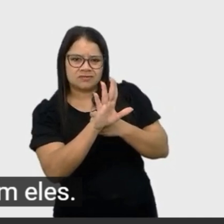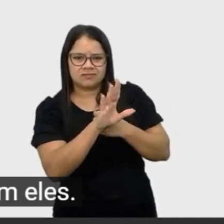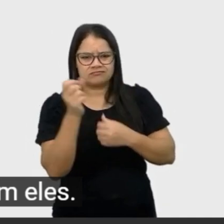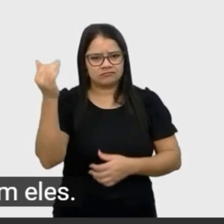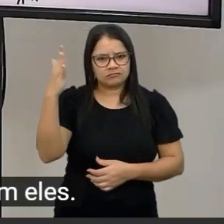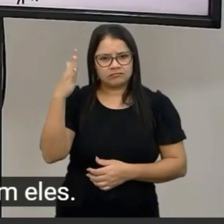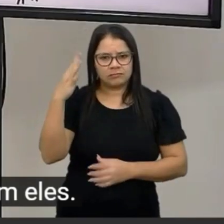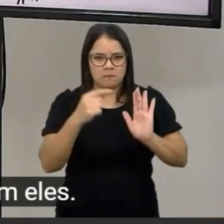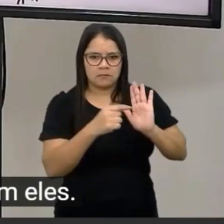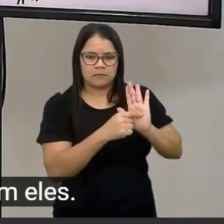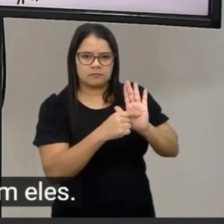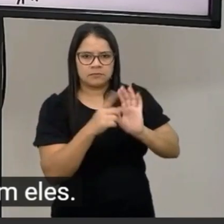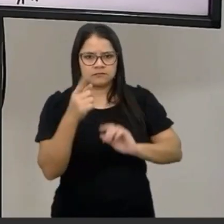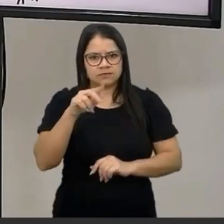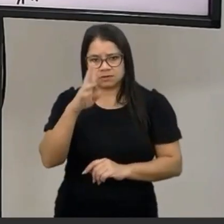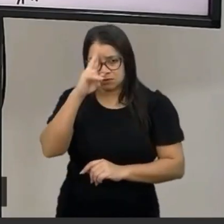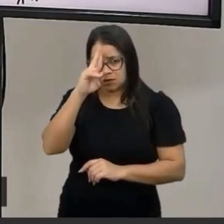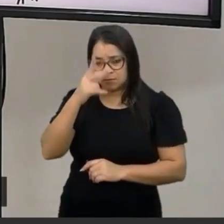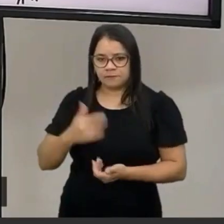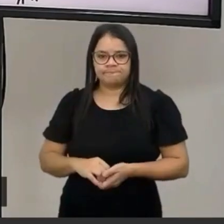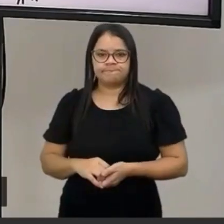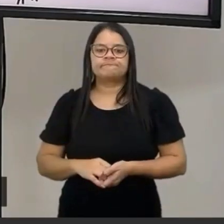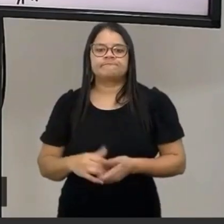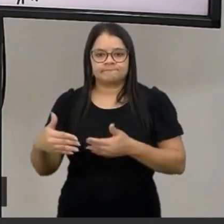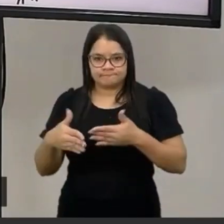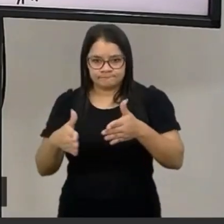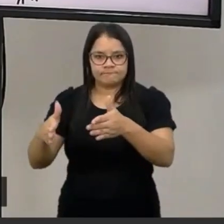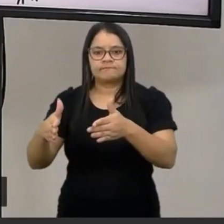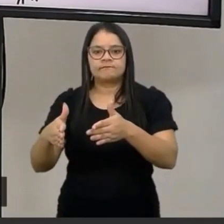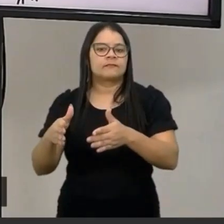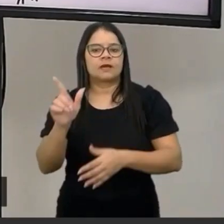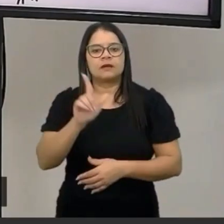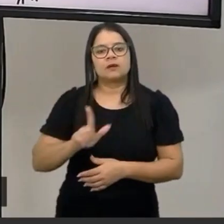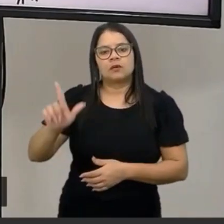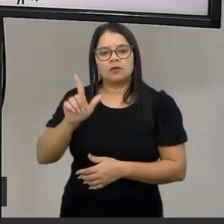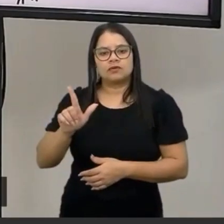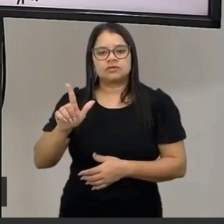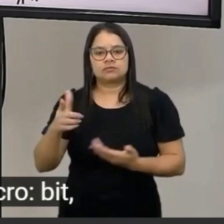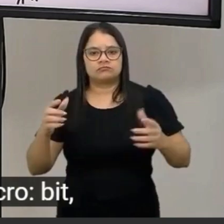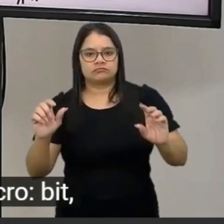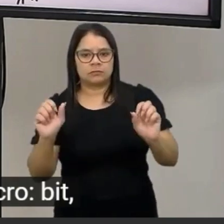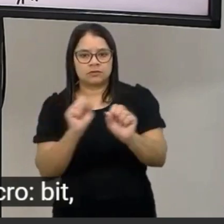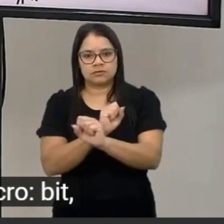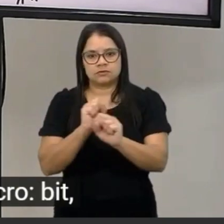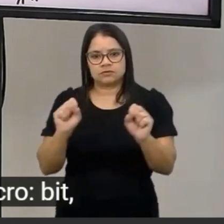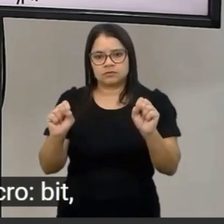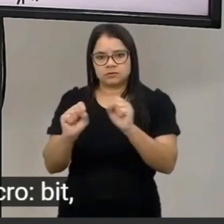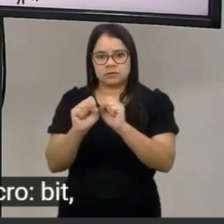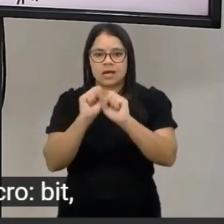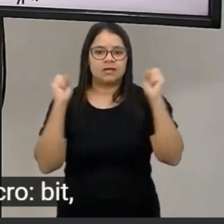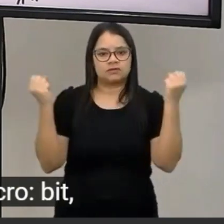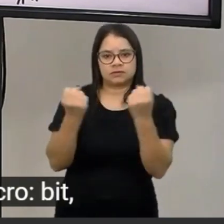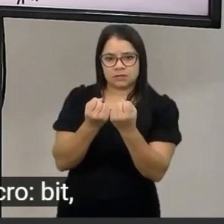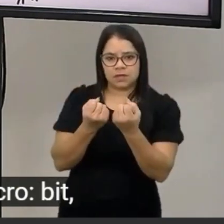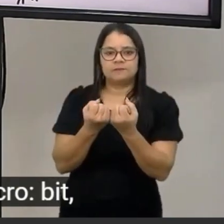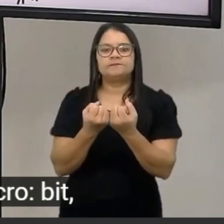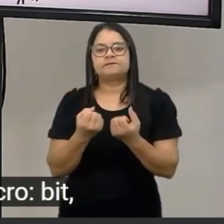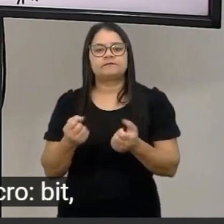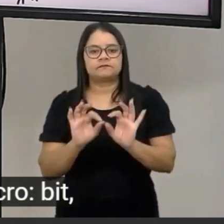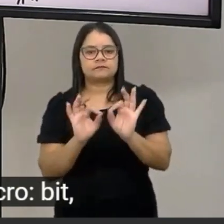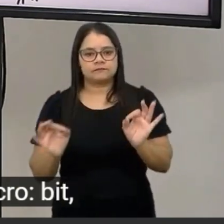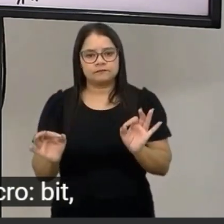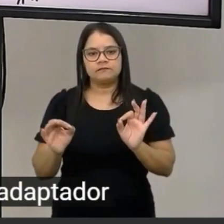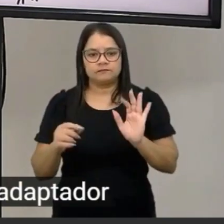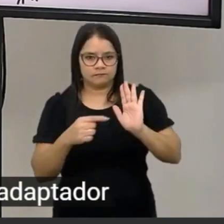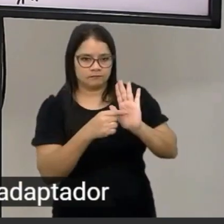Alguém lembra? Então, fazer essa retomada com eles. Associações lógicas. Utilize a analogia simples. A shield, que é essa plaquinha que